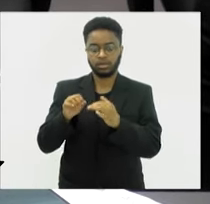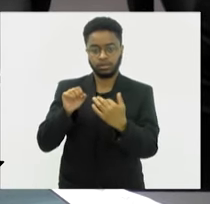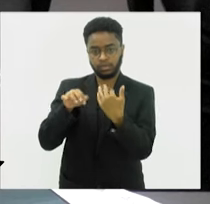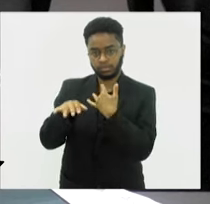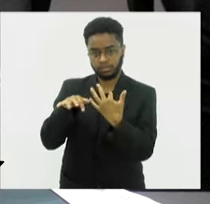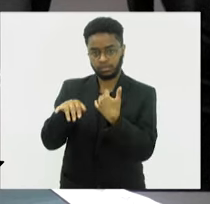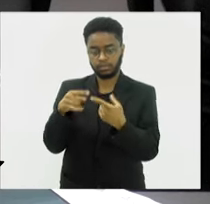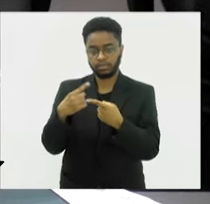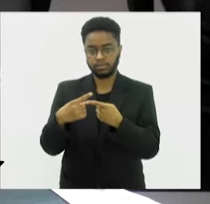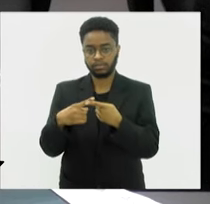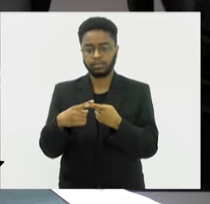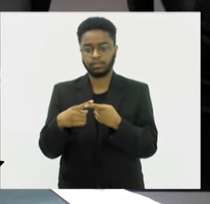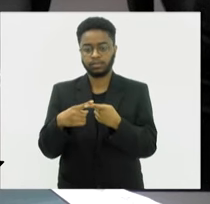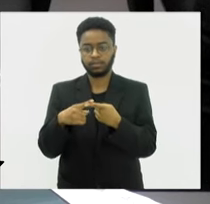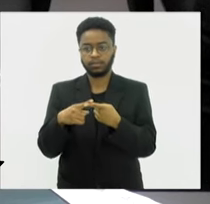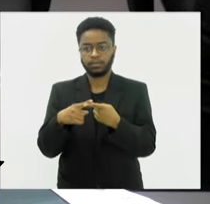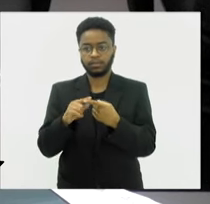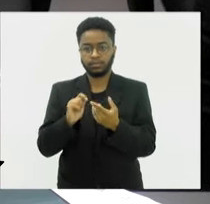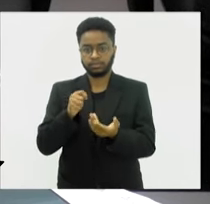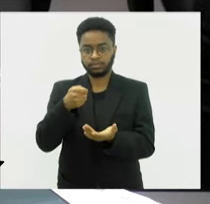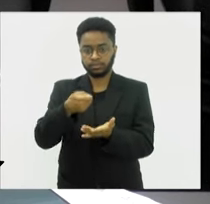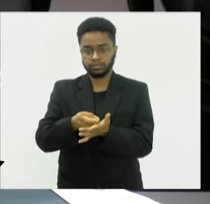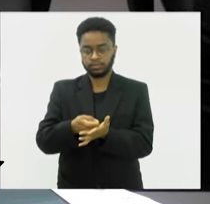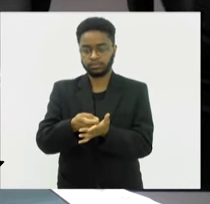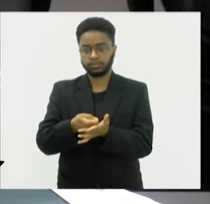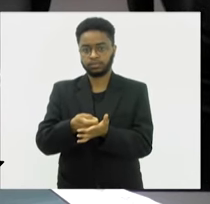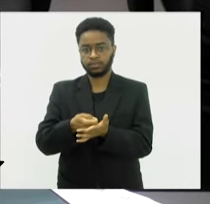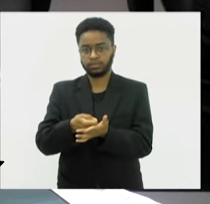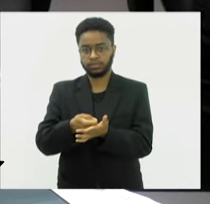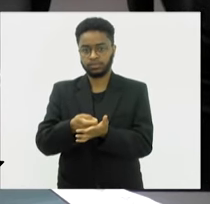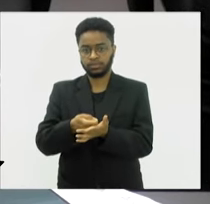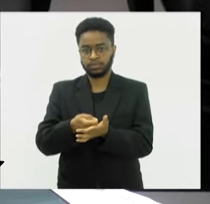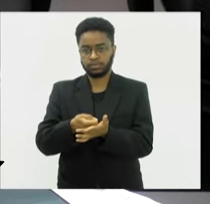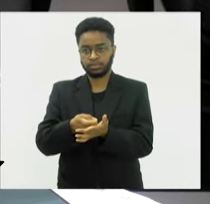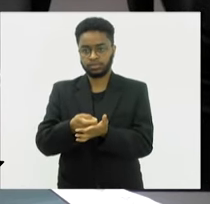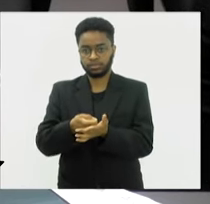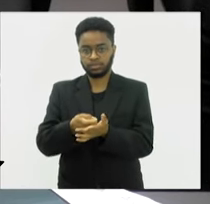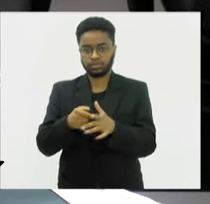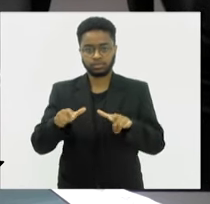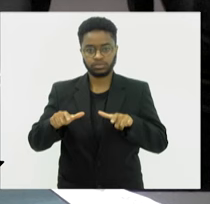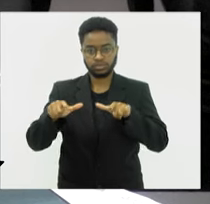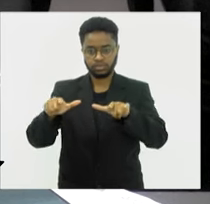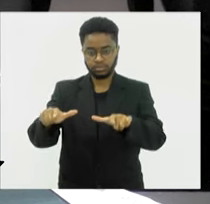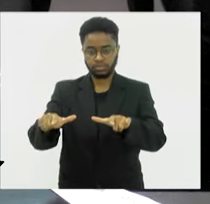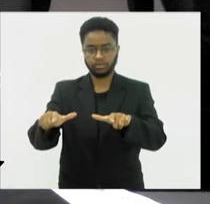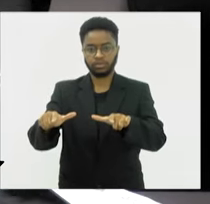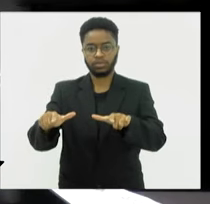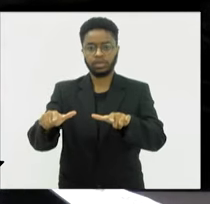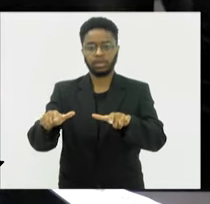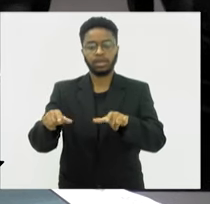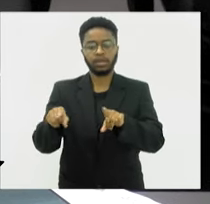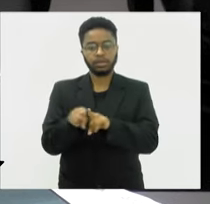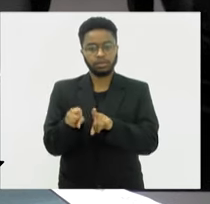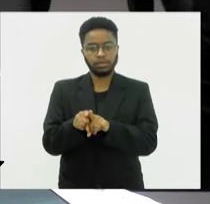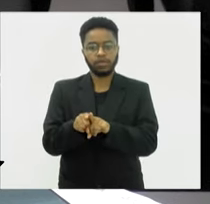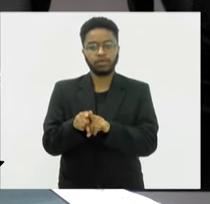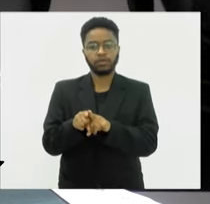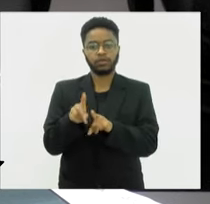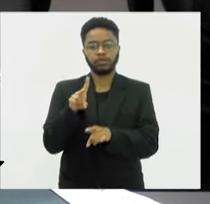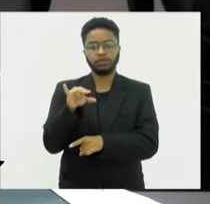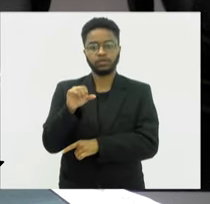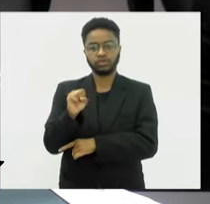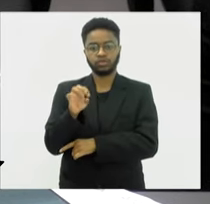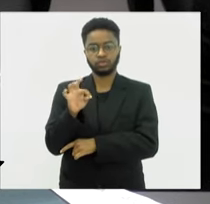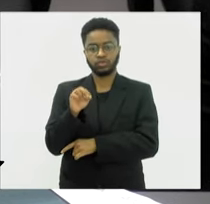cobra a emissão da certidão, a autovistoria, etc. Olha,